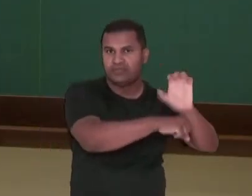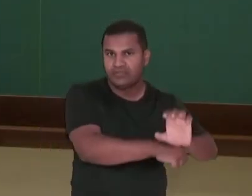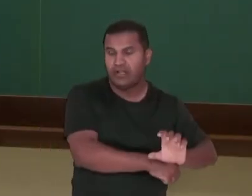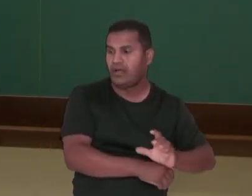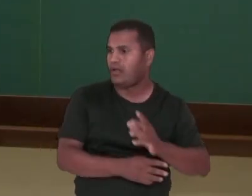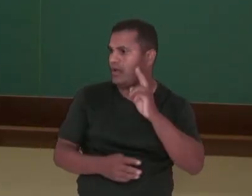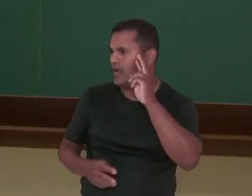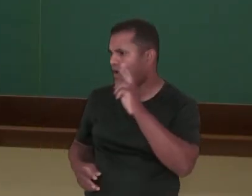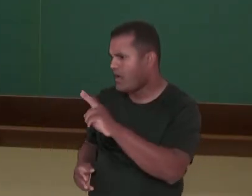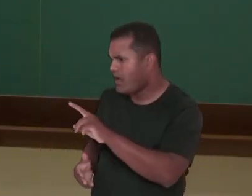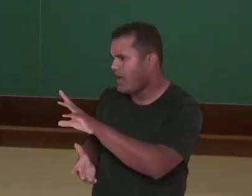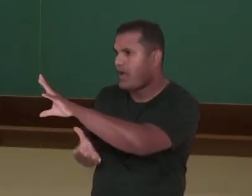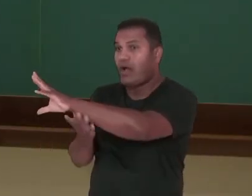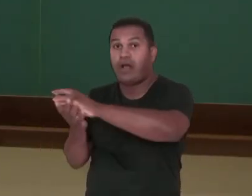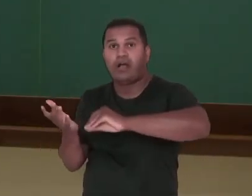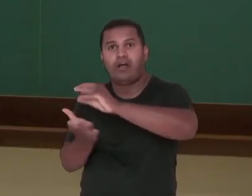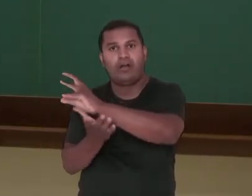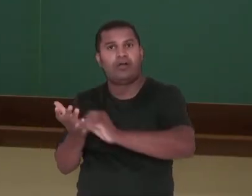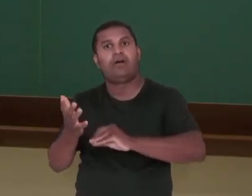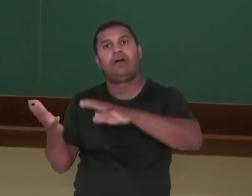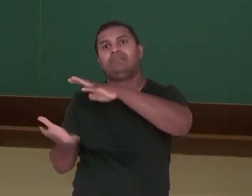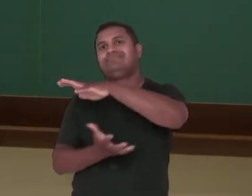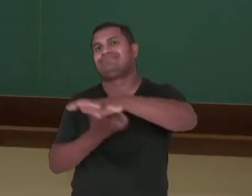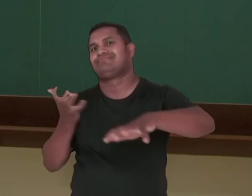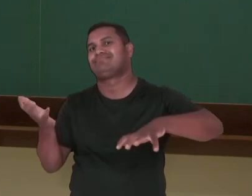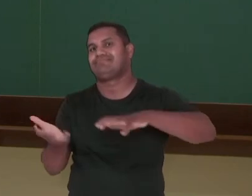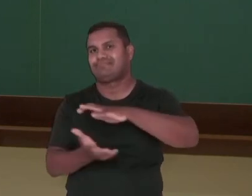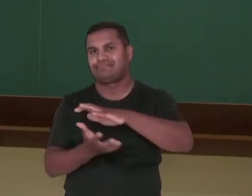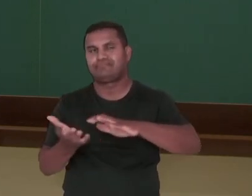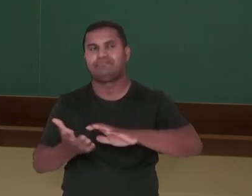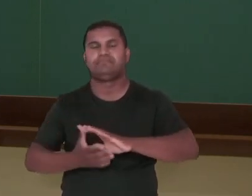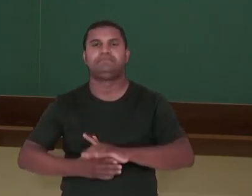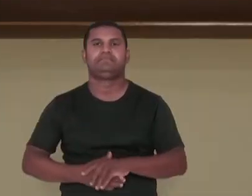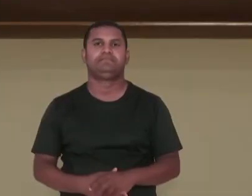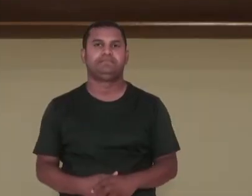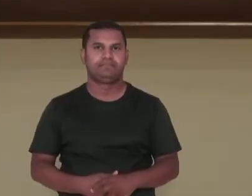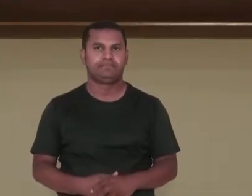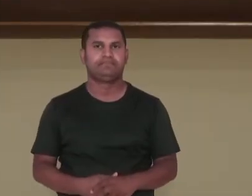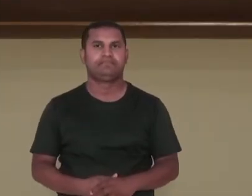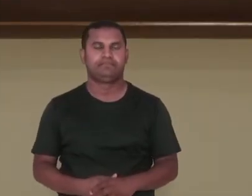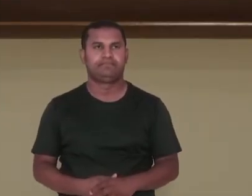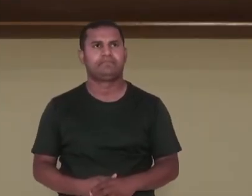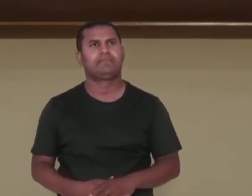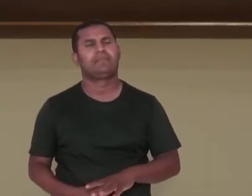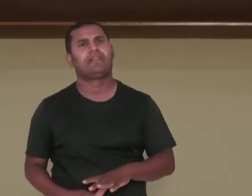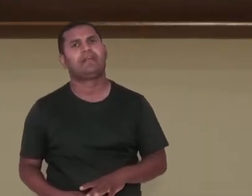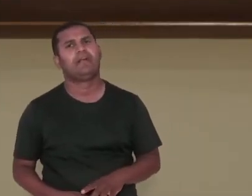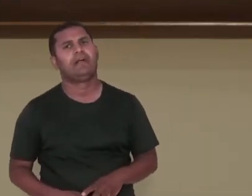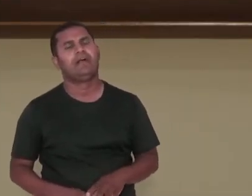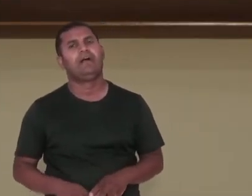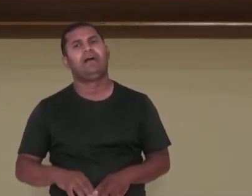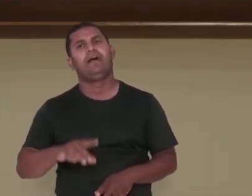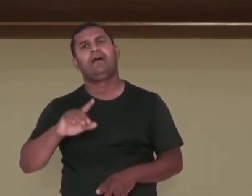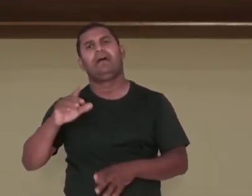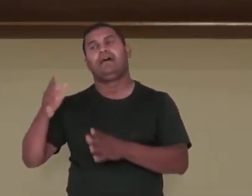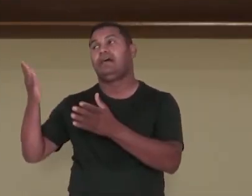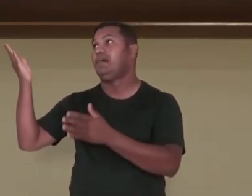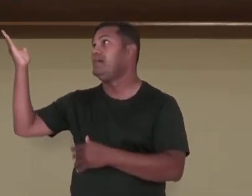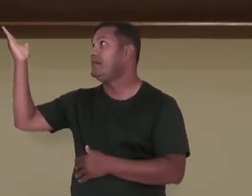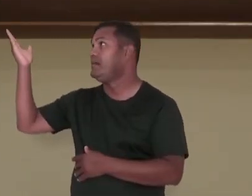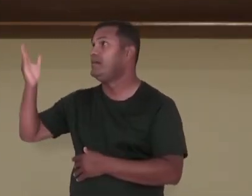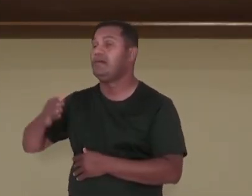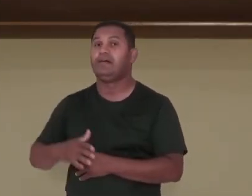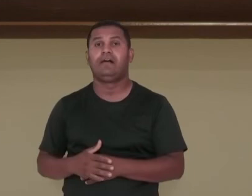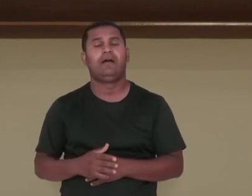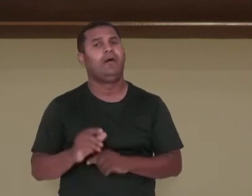de 1917? A gente vai ver que nos anos seguintes, a greve geral, as lutas operárias por melhores